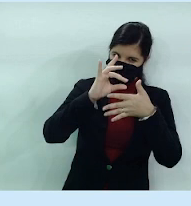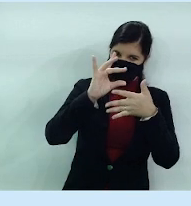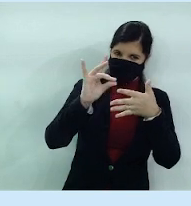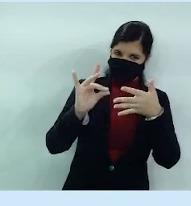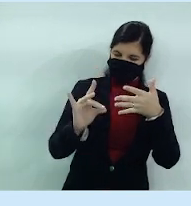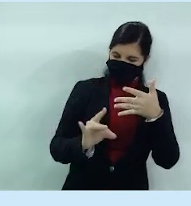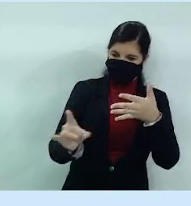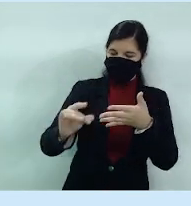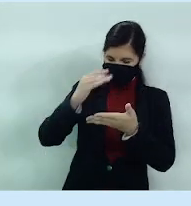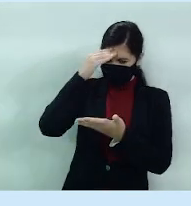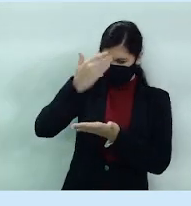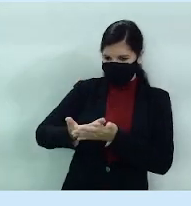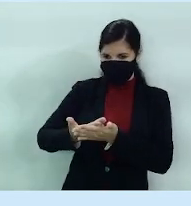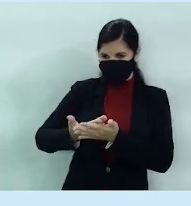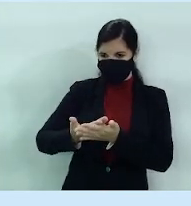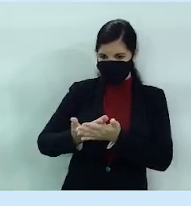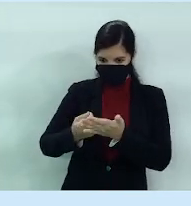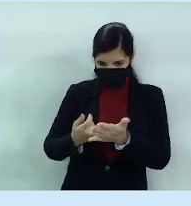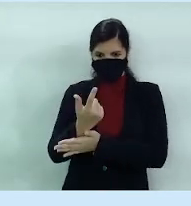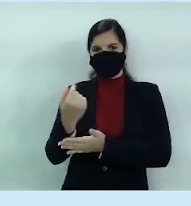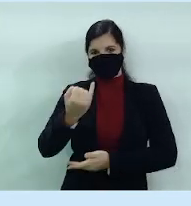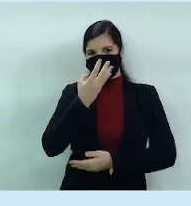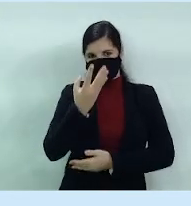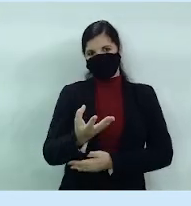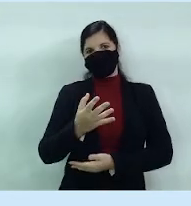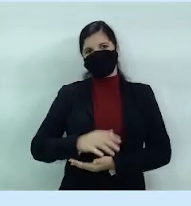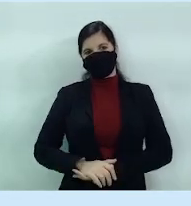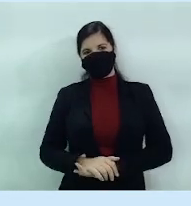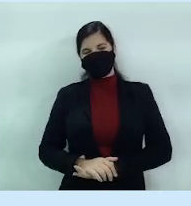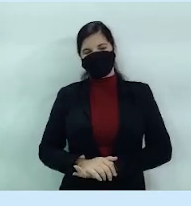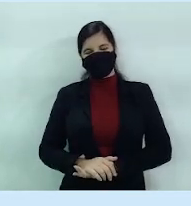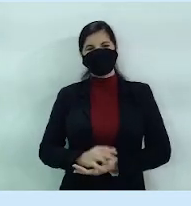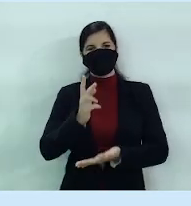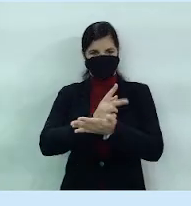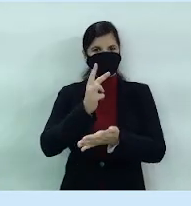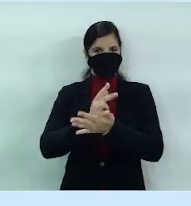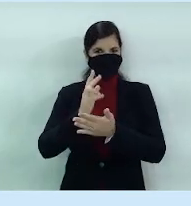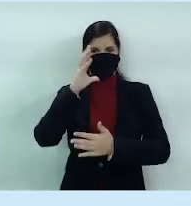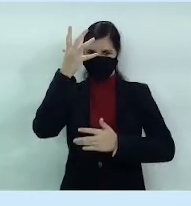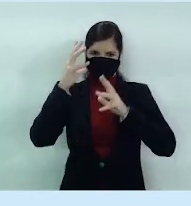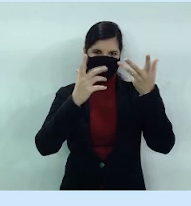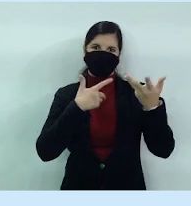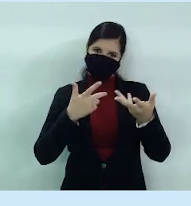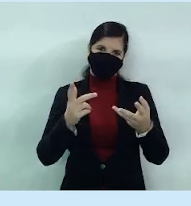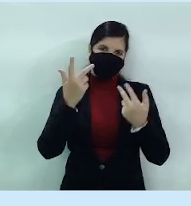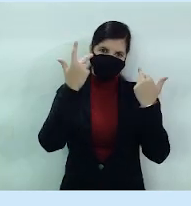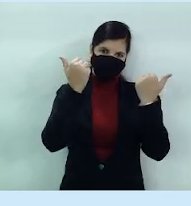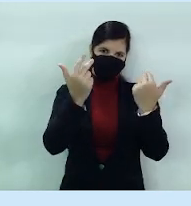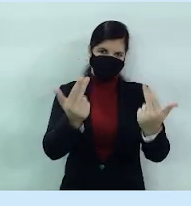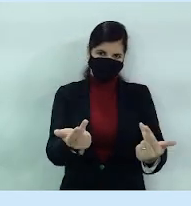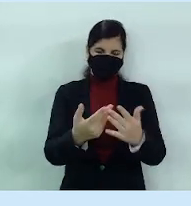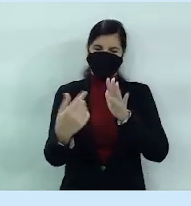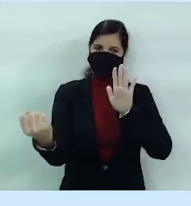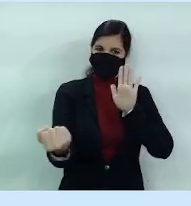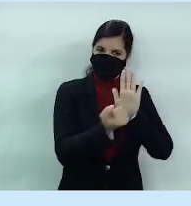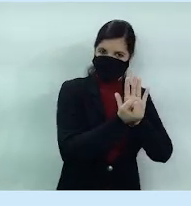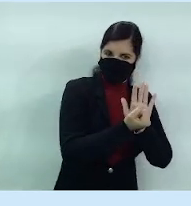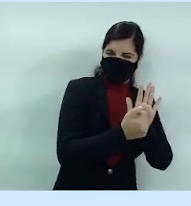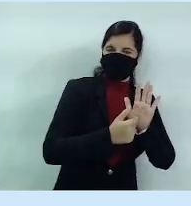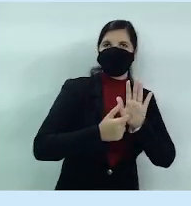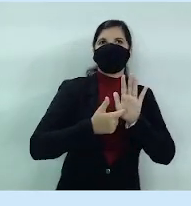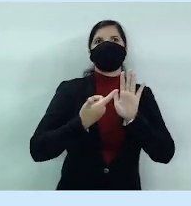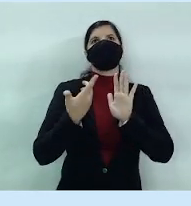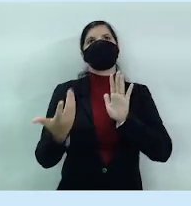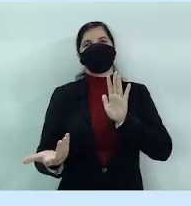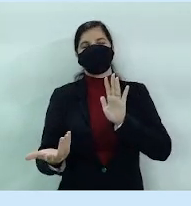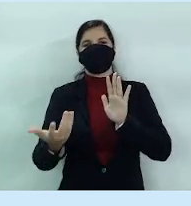ela precisa adquirir aquele produto. É assim que normalmente acontece com as marcas que